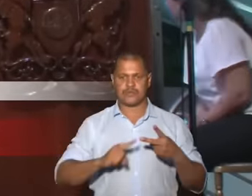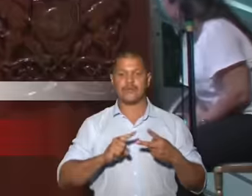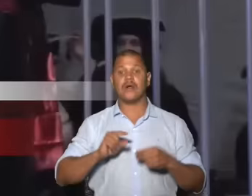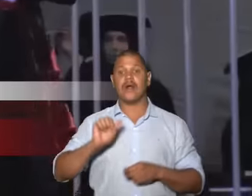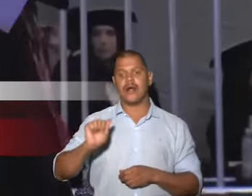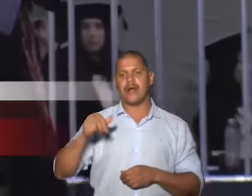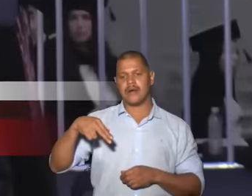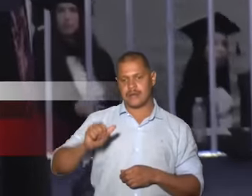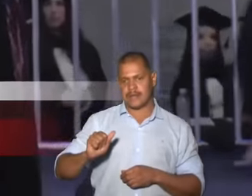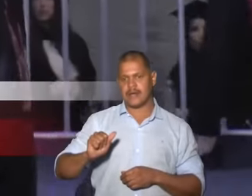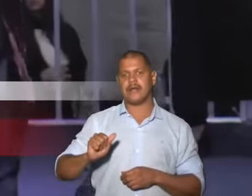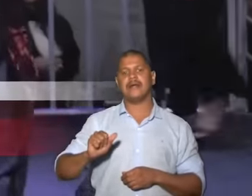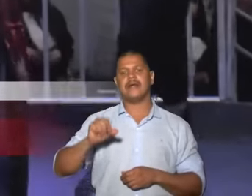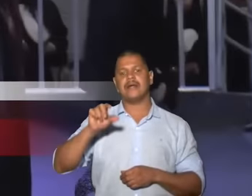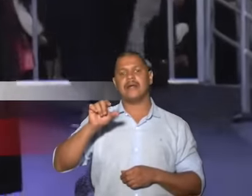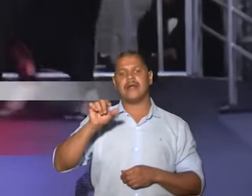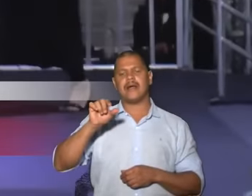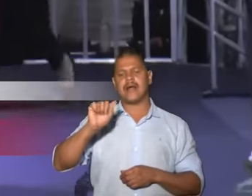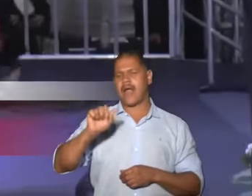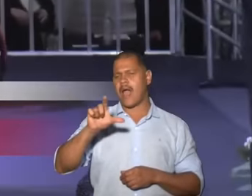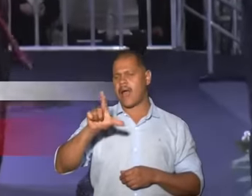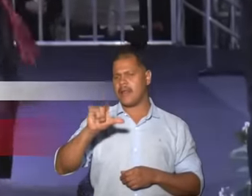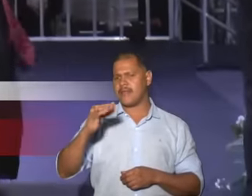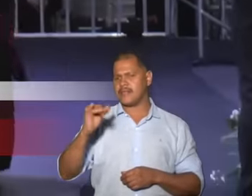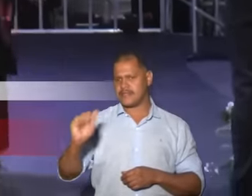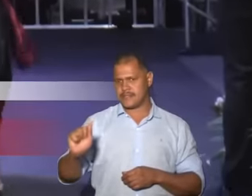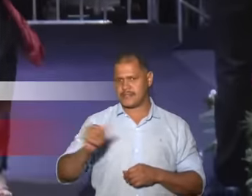Analice Paula Dias.